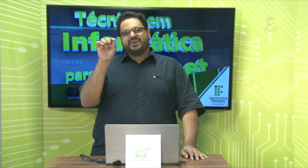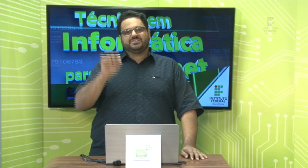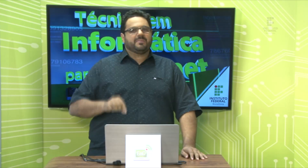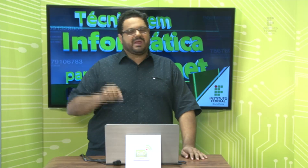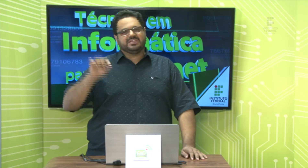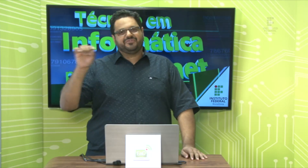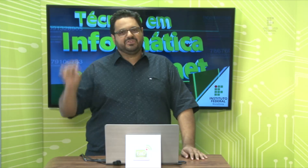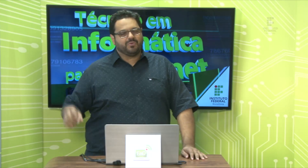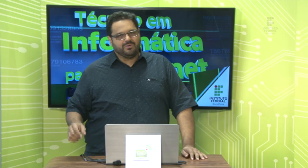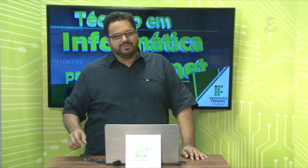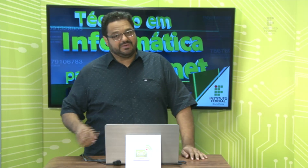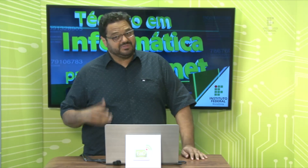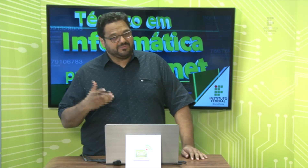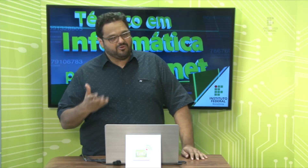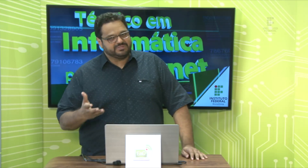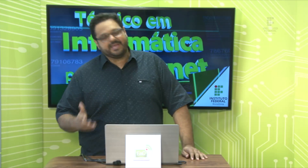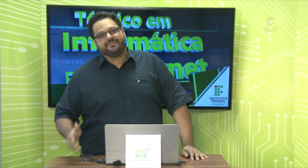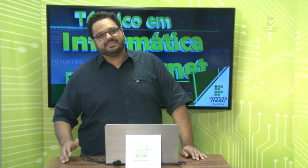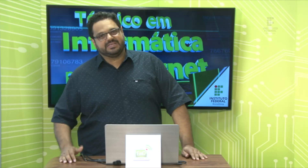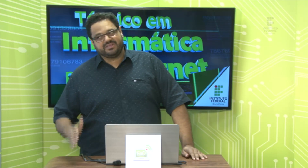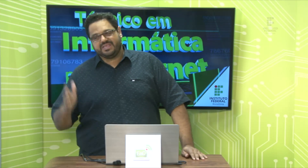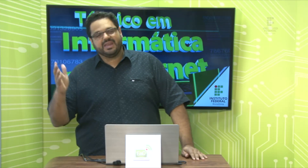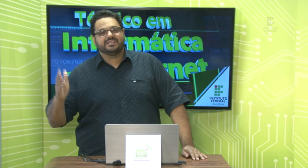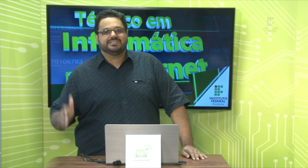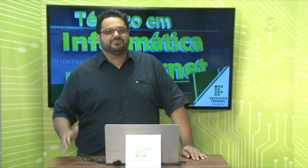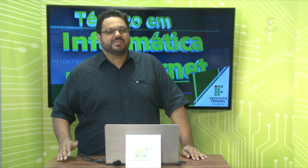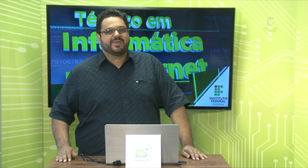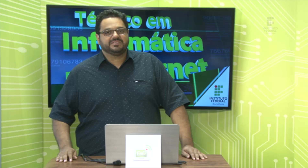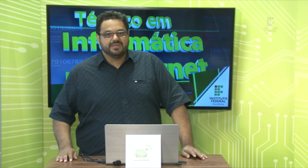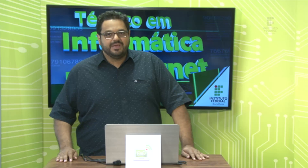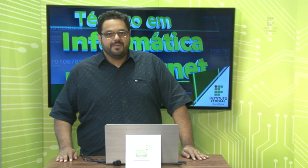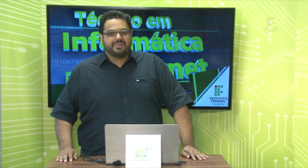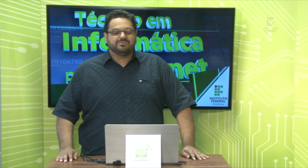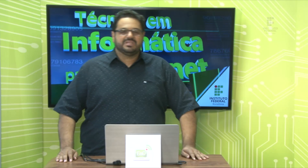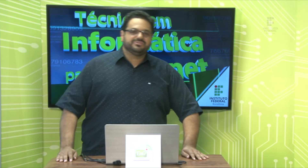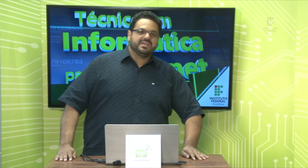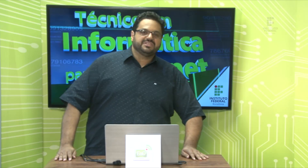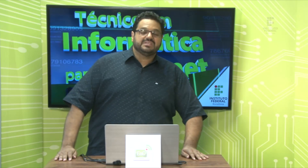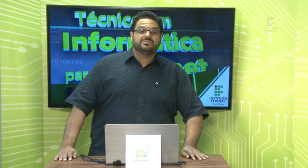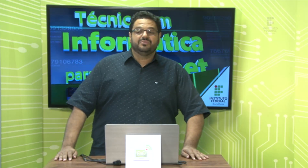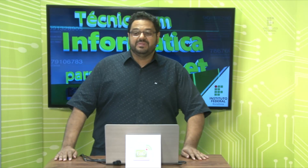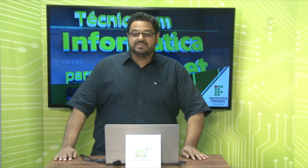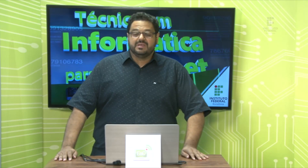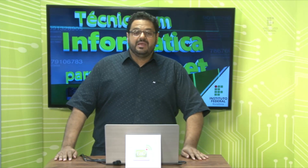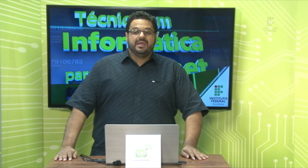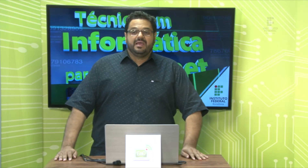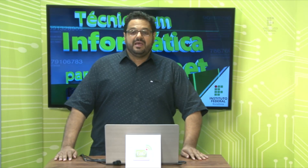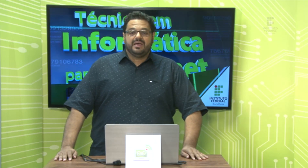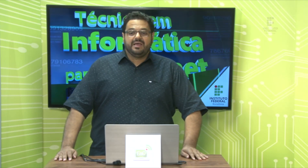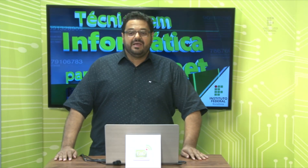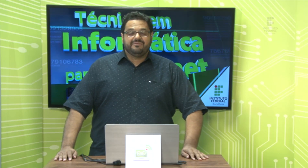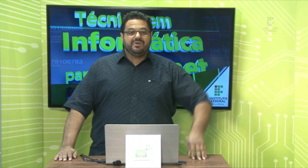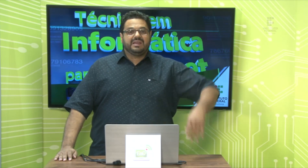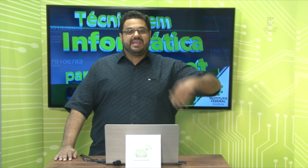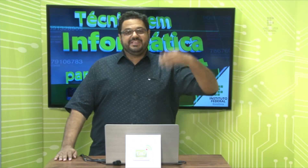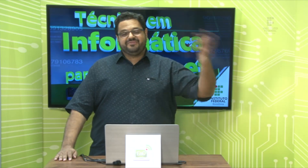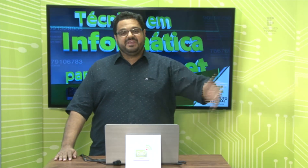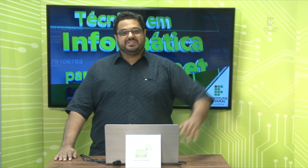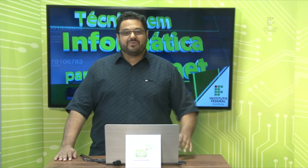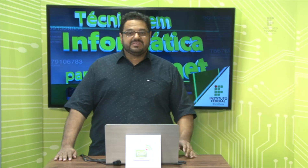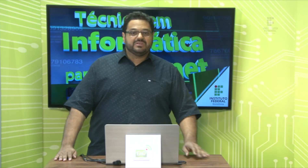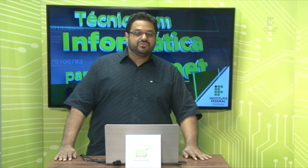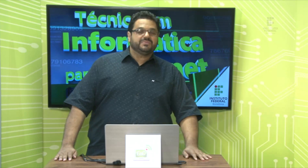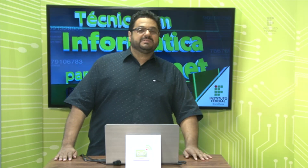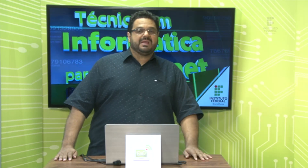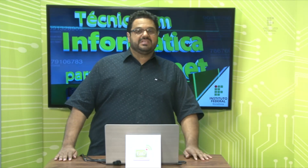Qual a diferença de uma placa de vídeo com a outra? Você consegue fazer isso. A internet é justamente para nos ajudar a tirar as dúvidas. Vou lá na